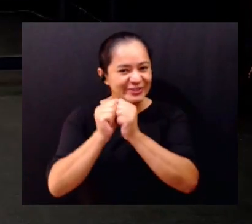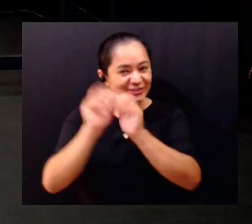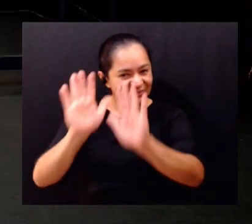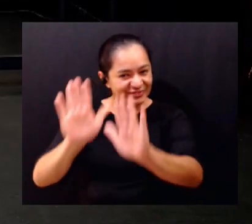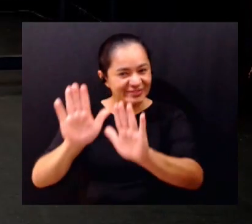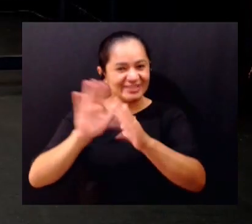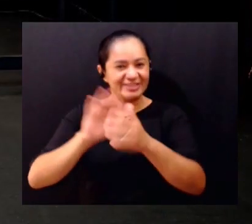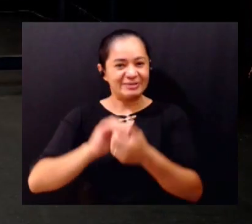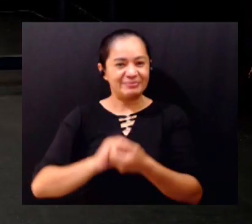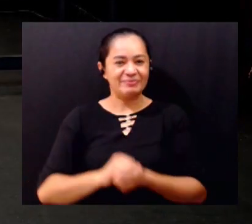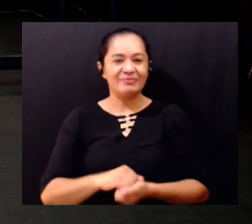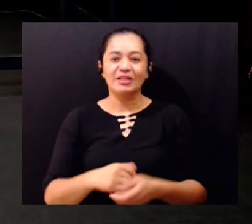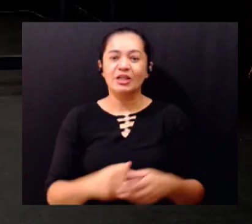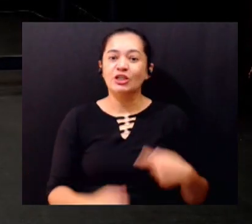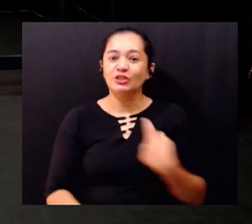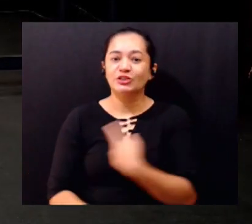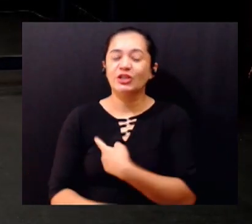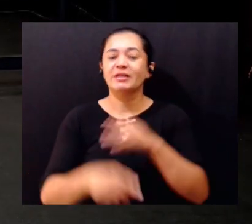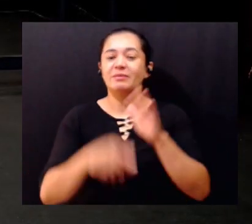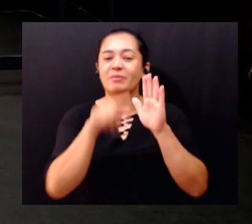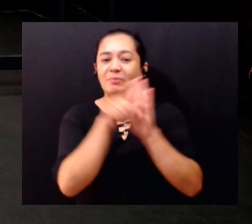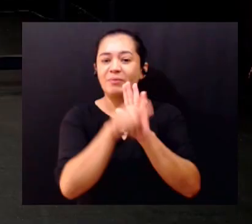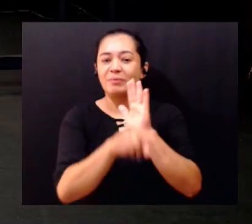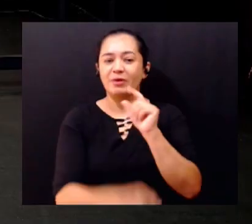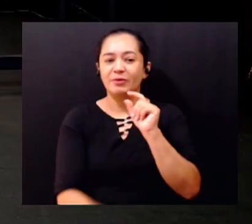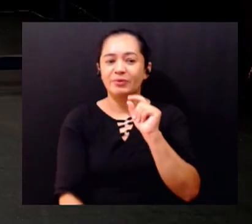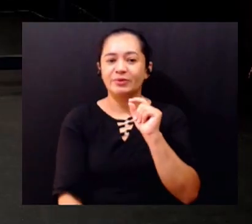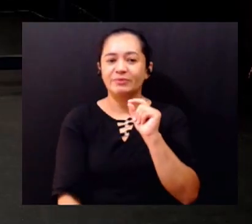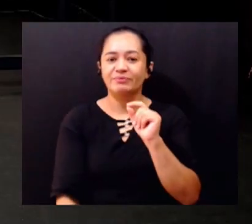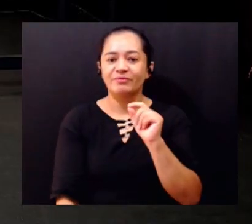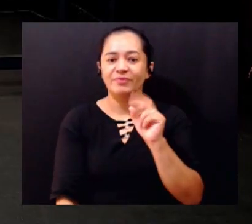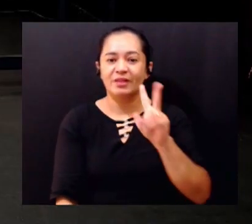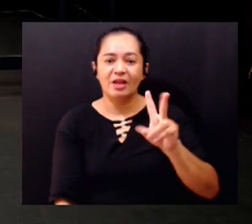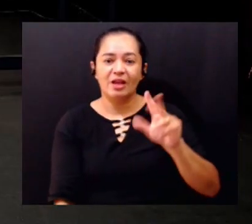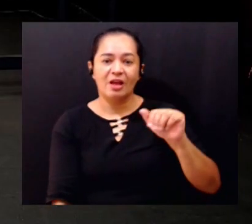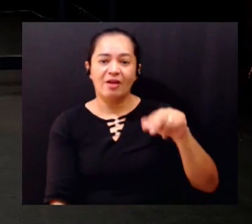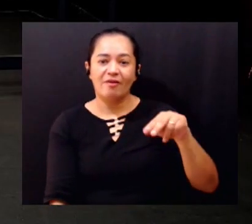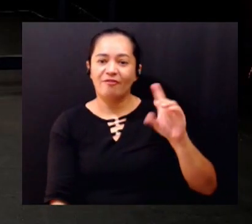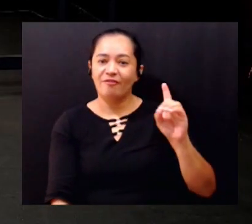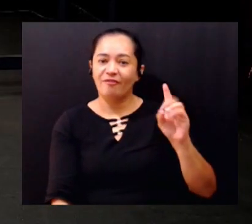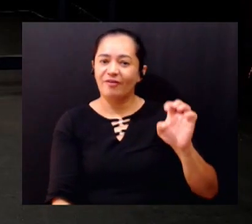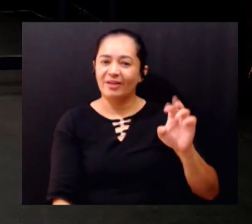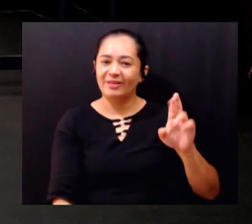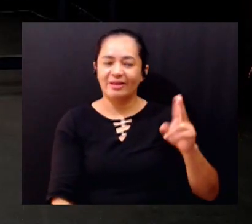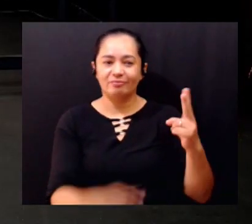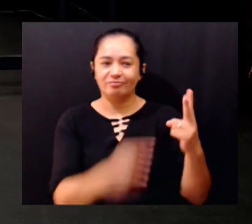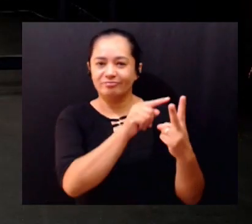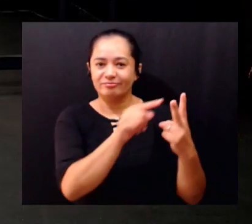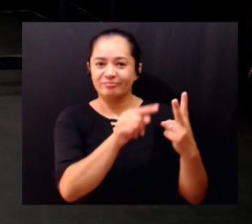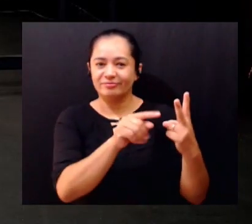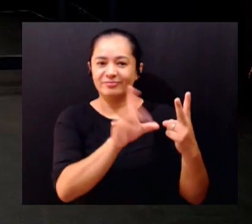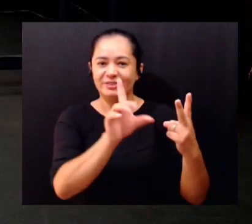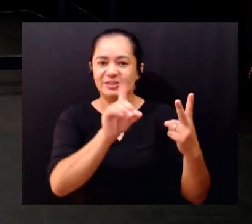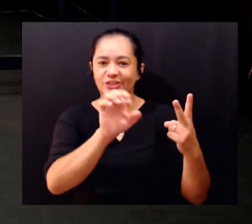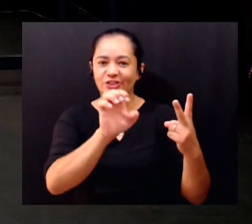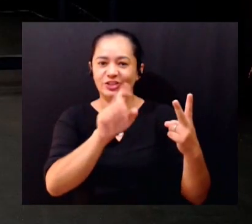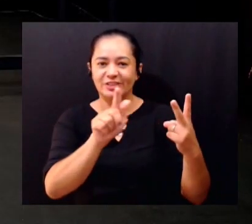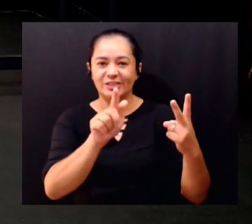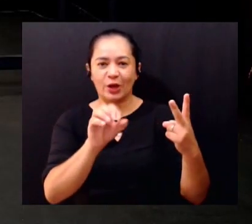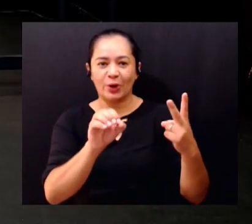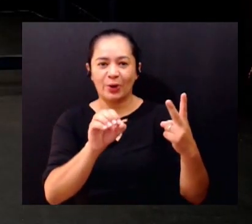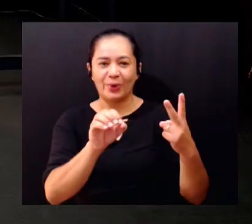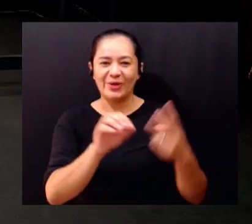temos uma pergunta aqui. Wander e professor Diego. Vou chamar, professor Diego, hein? Tá vendo só? Quase um professor Xavier aqui.